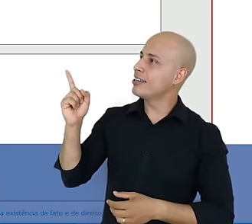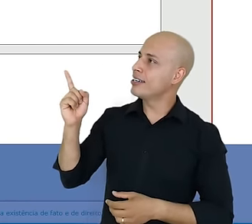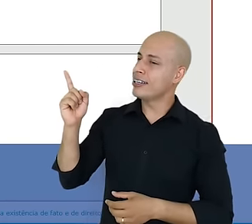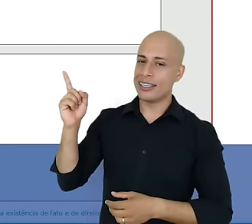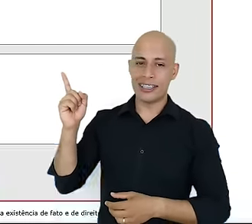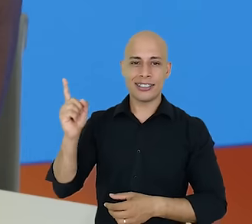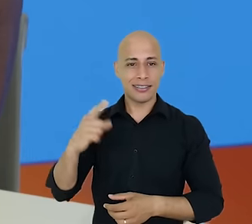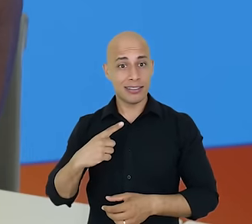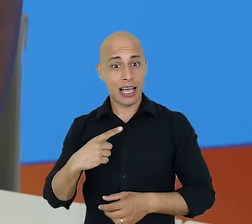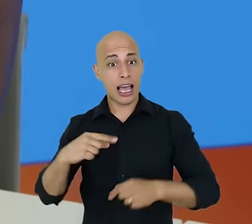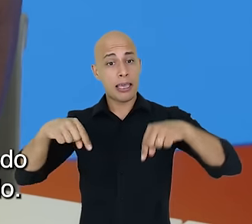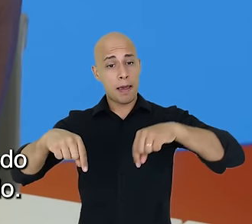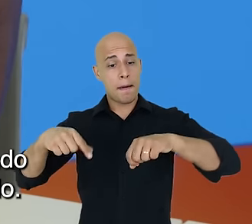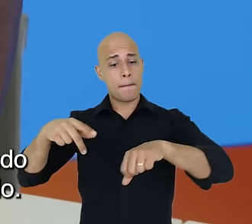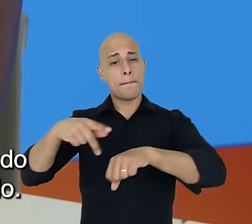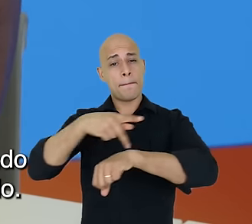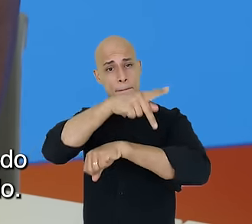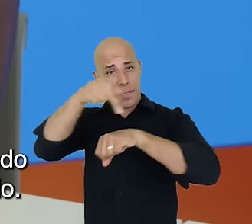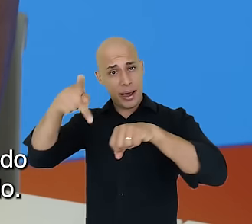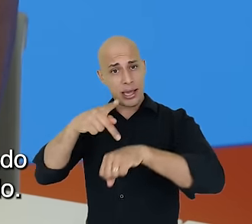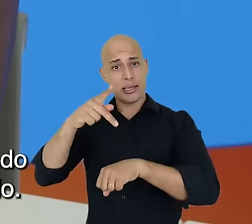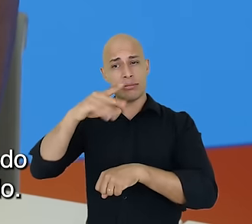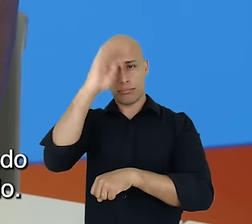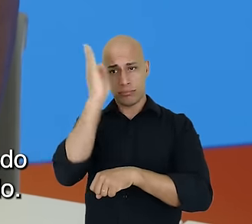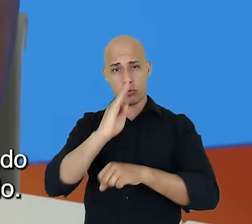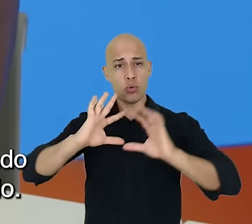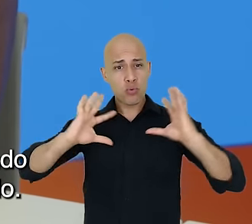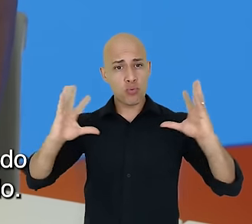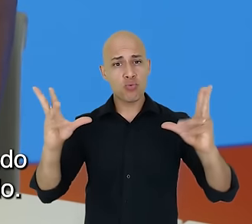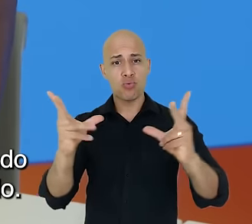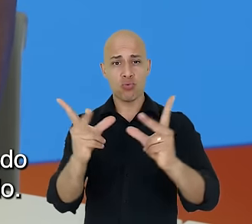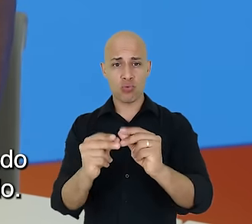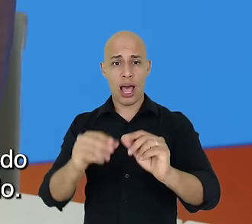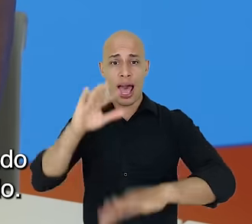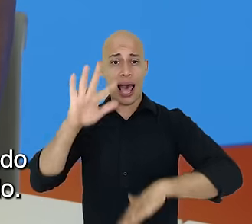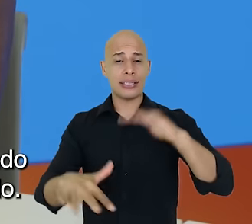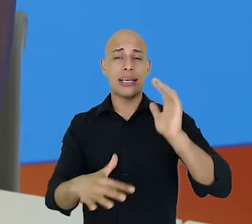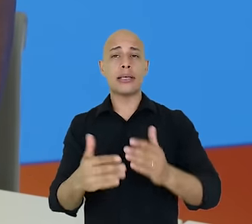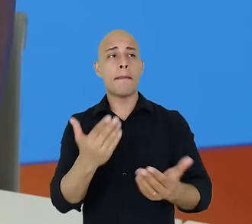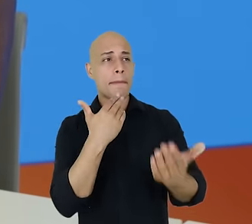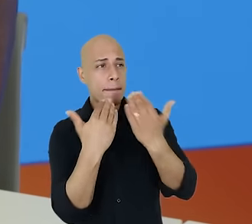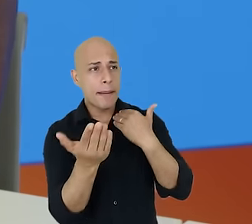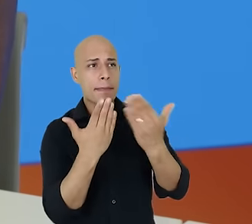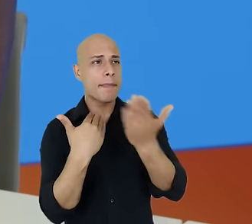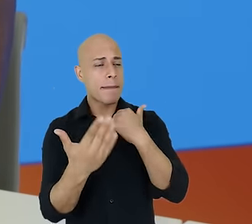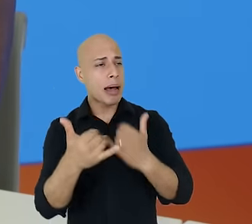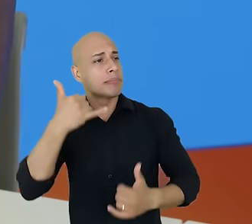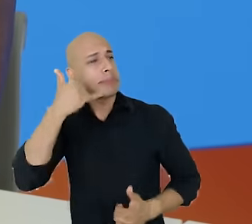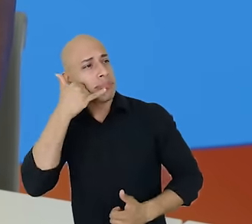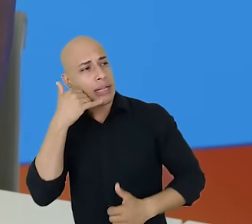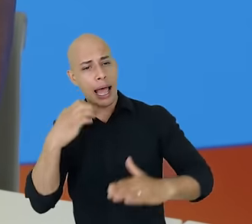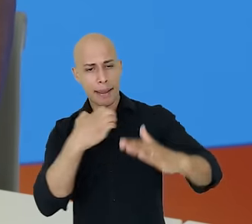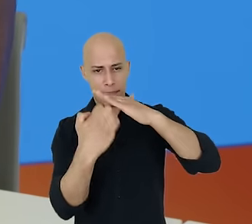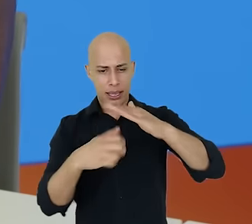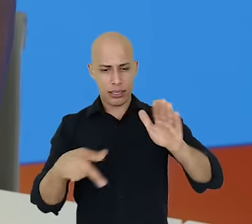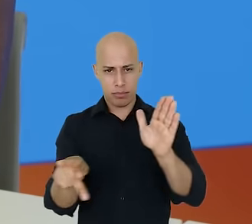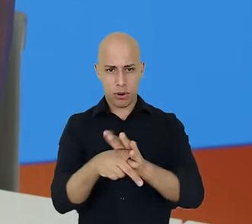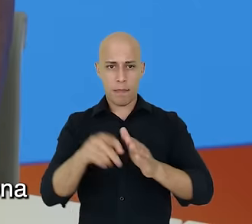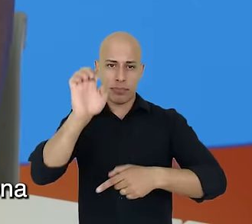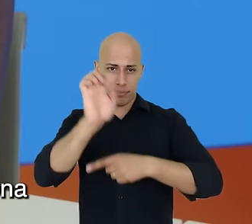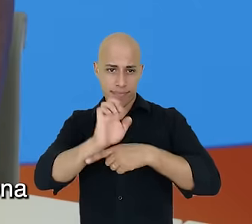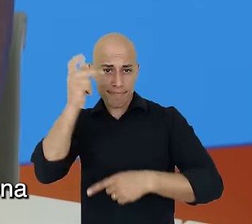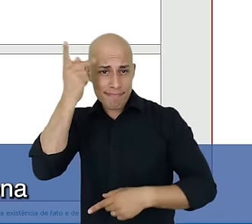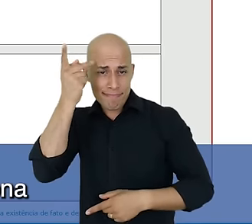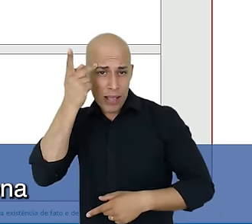raciocínio que a gente atende o país inteiro Então nem sempre a gente tá falando com empresa do Estado de São Paulo acontece do pessoal ligar pra gente de fora